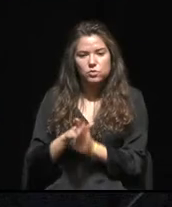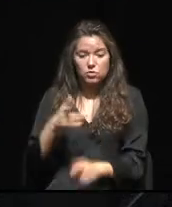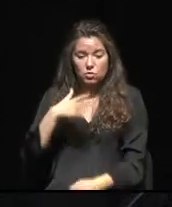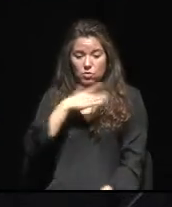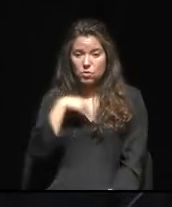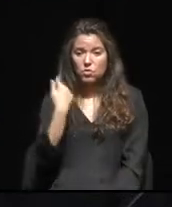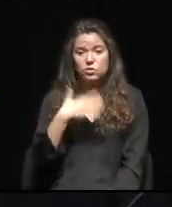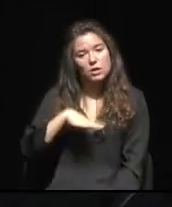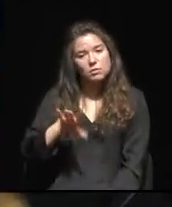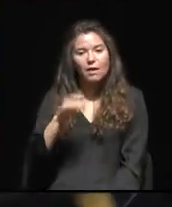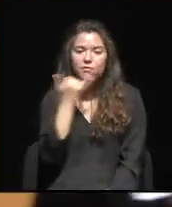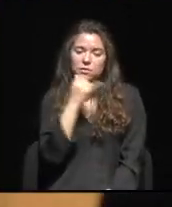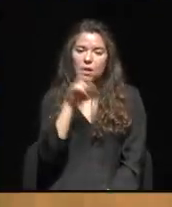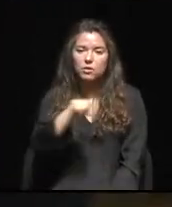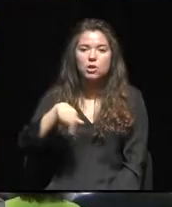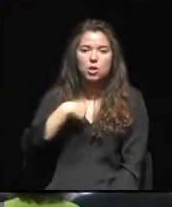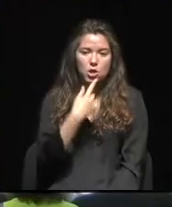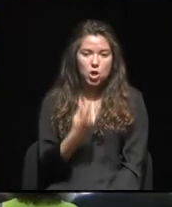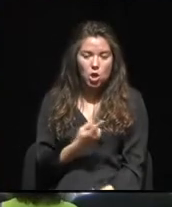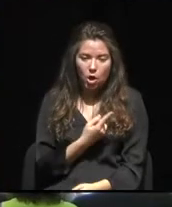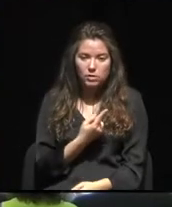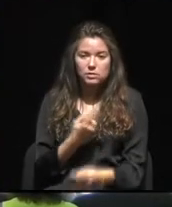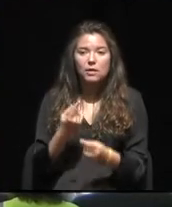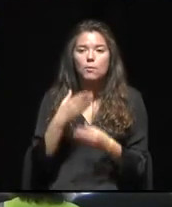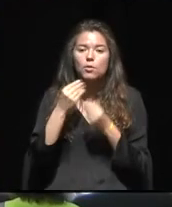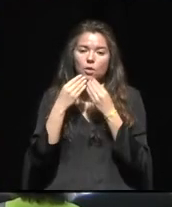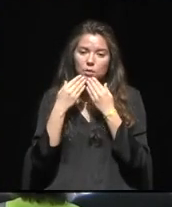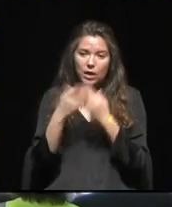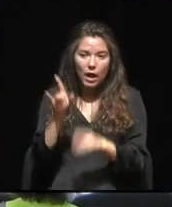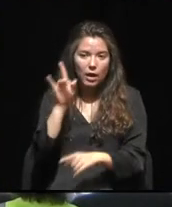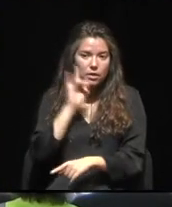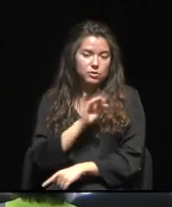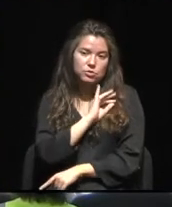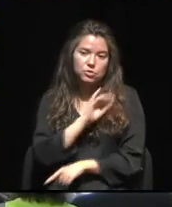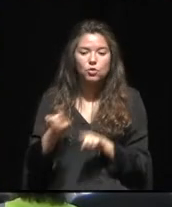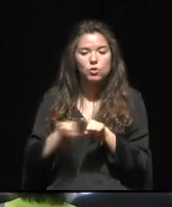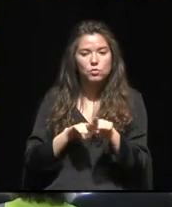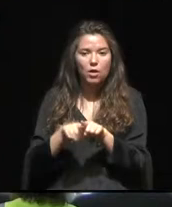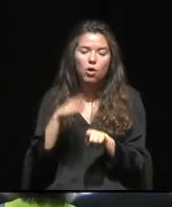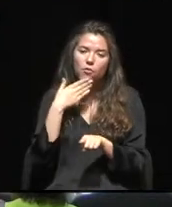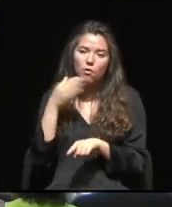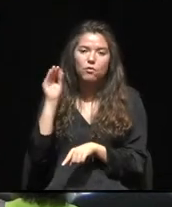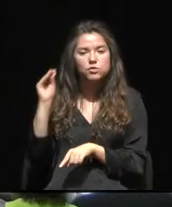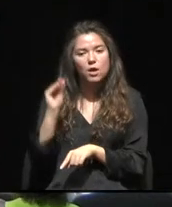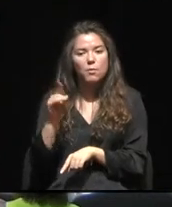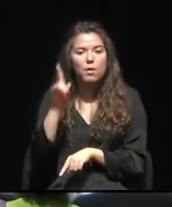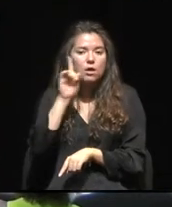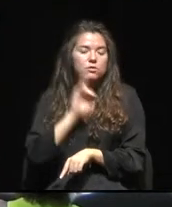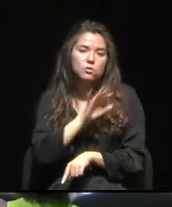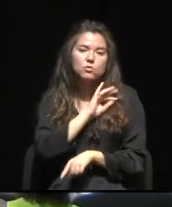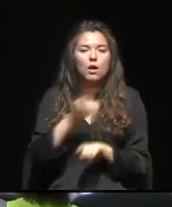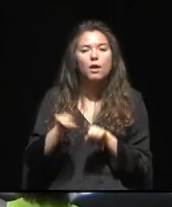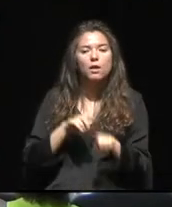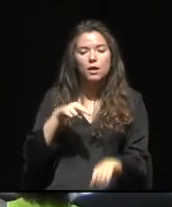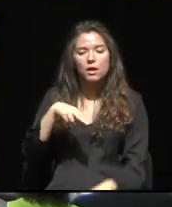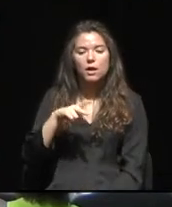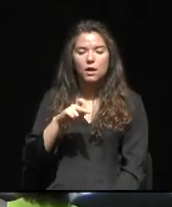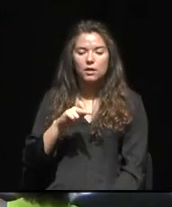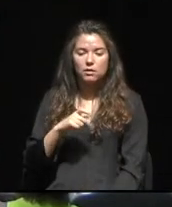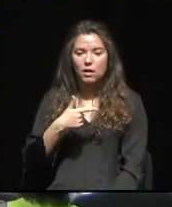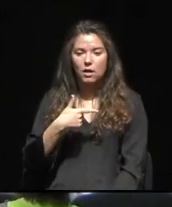felicidade muito obrigada muito obrigada senhora deputada chamo a deputada natasa Amaro para apresentar o voto